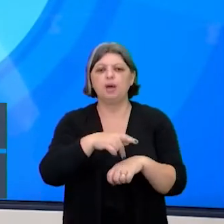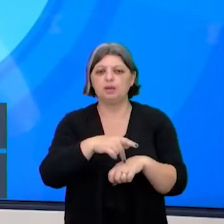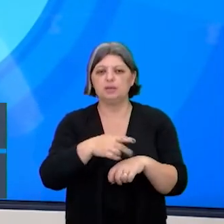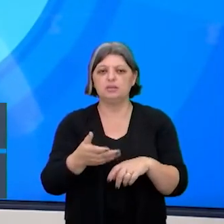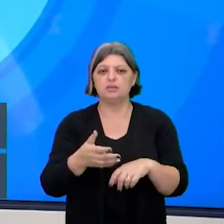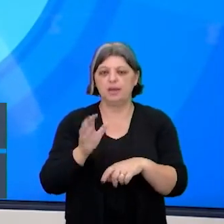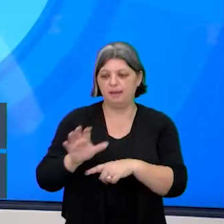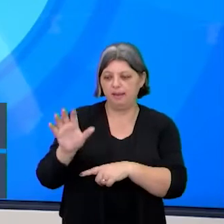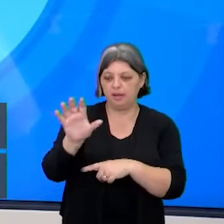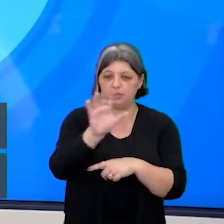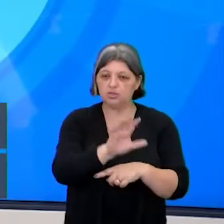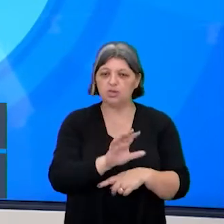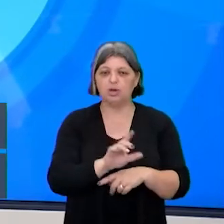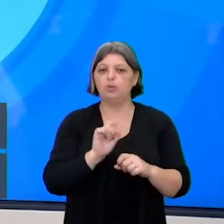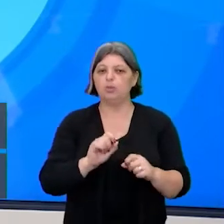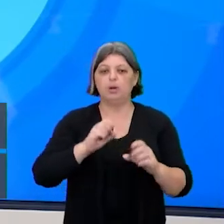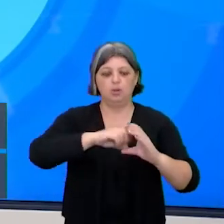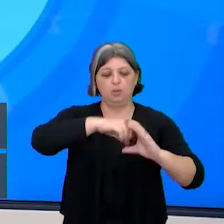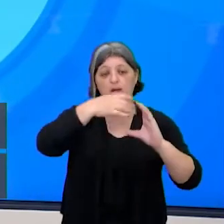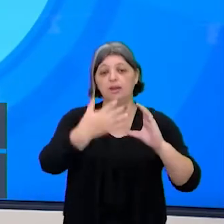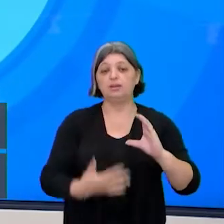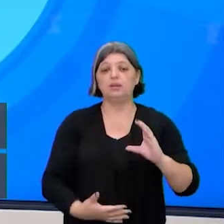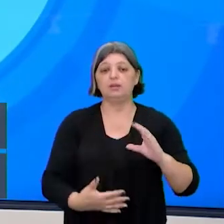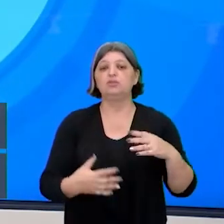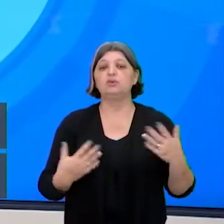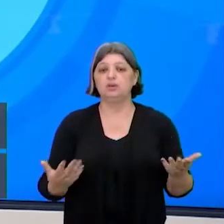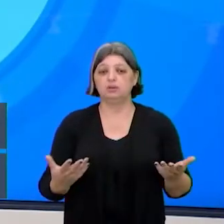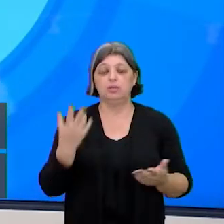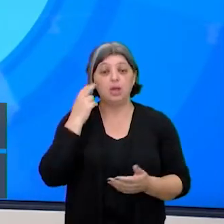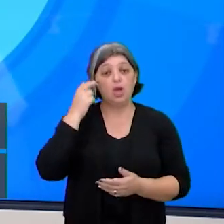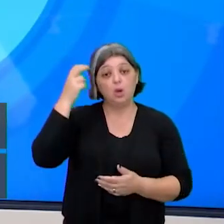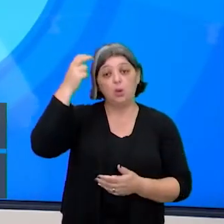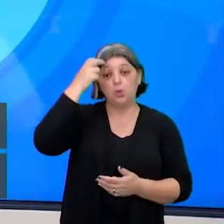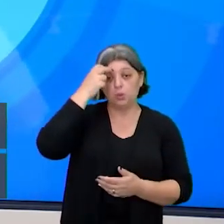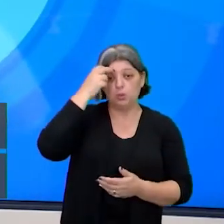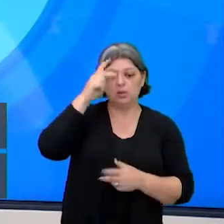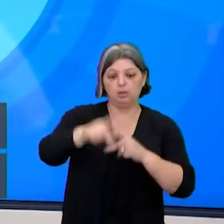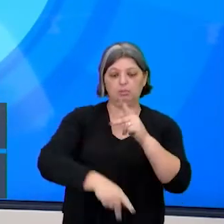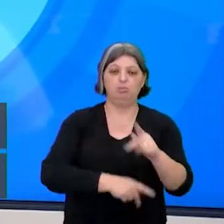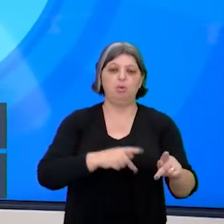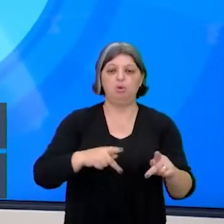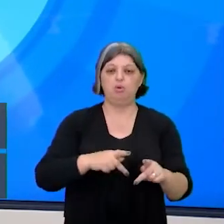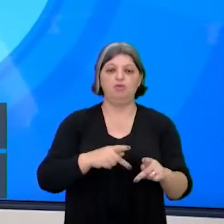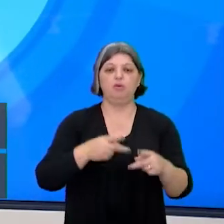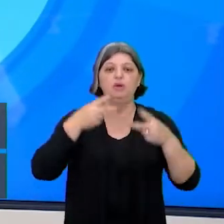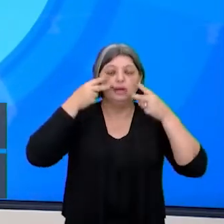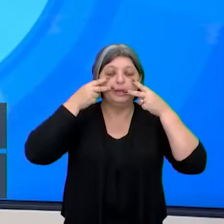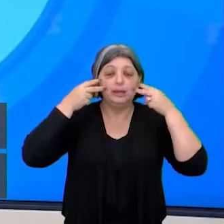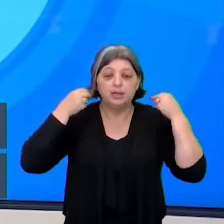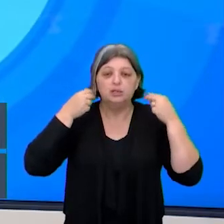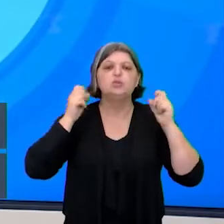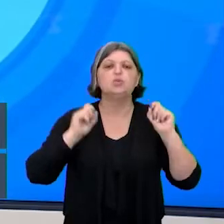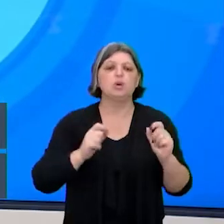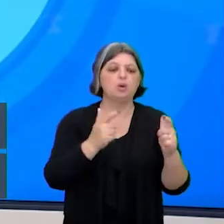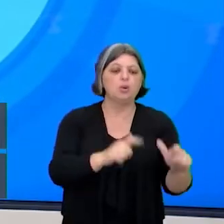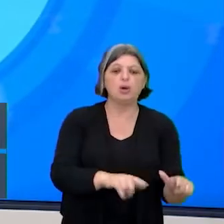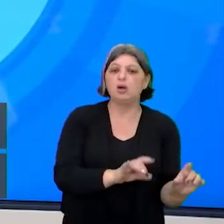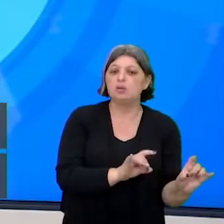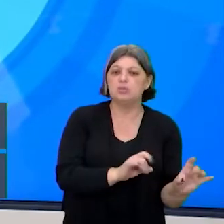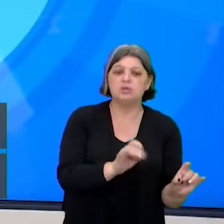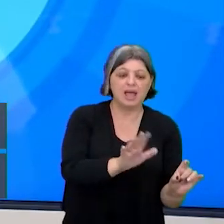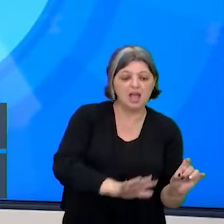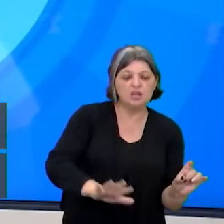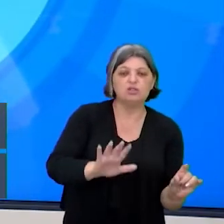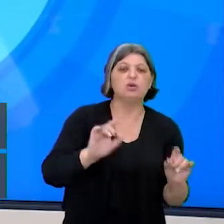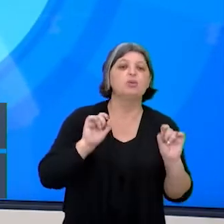é a região? Quais são as características? Cultura de matriz indígena. Qual local específico que você está falando? Qual